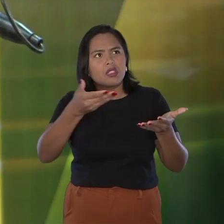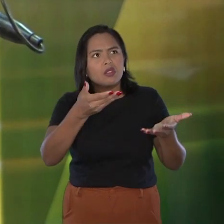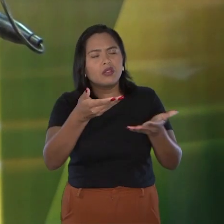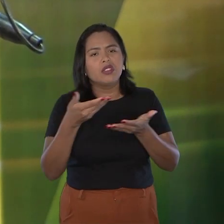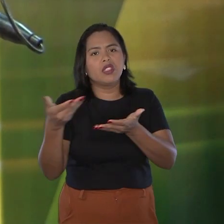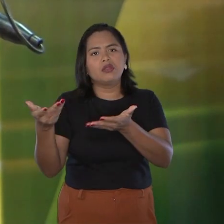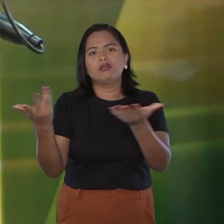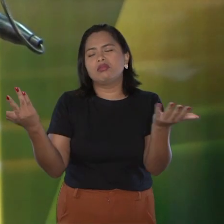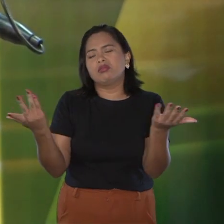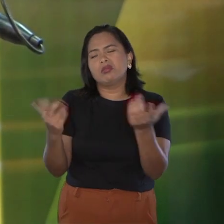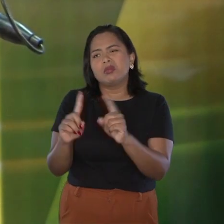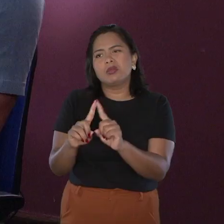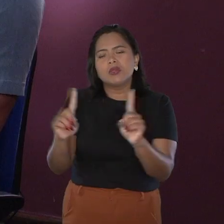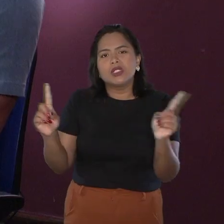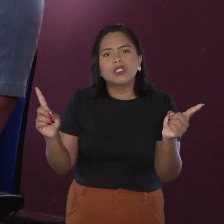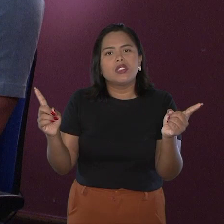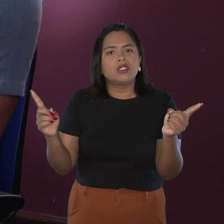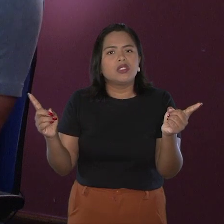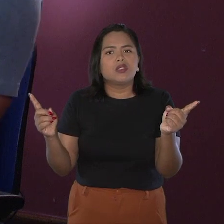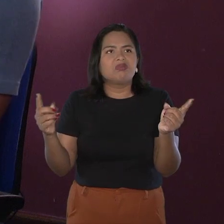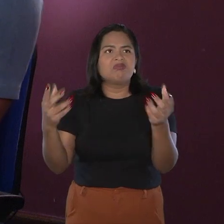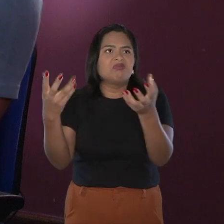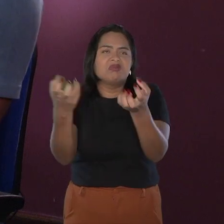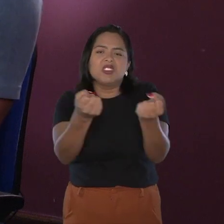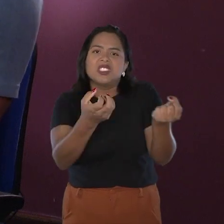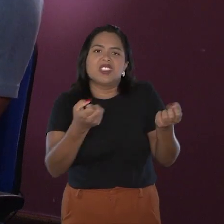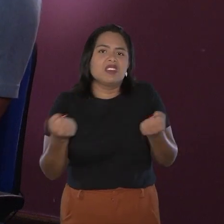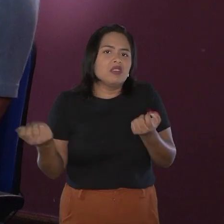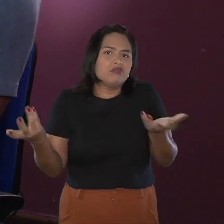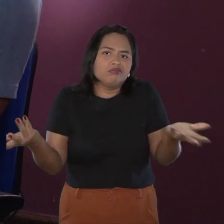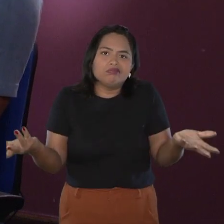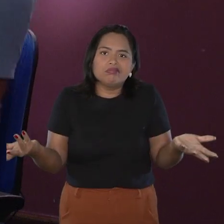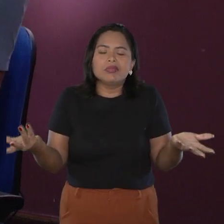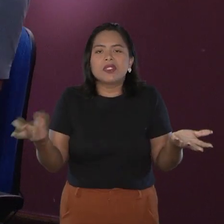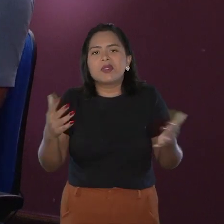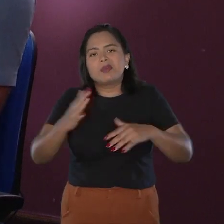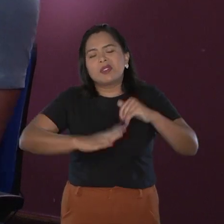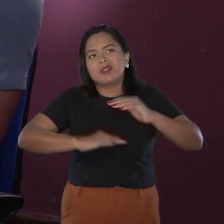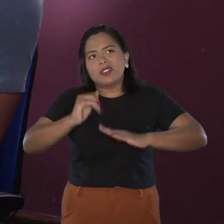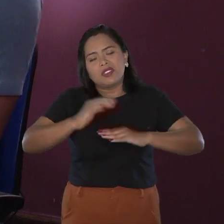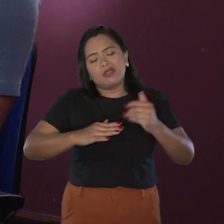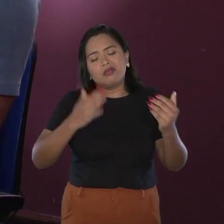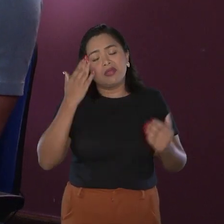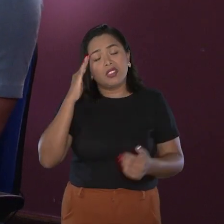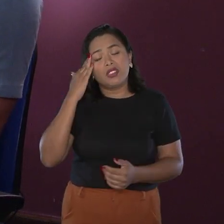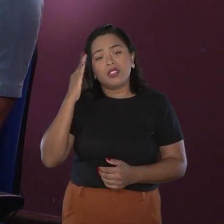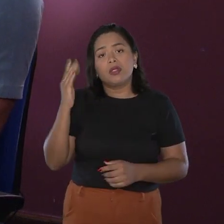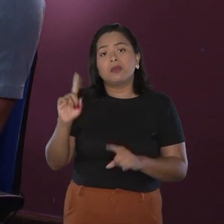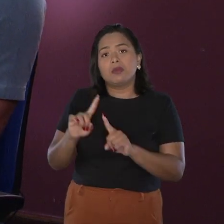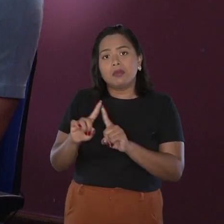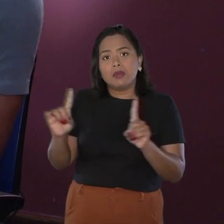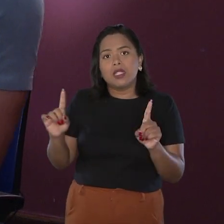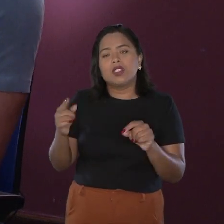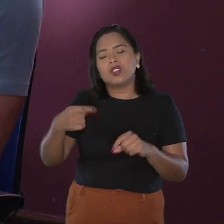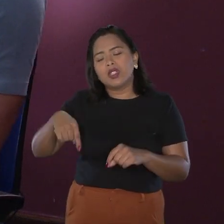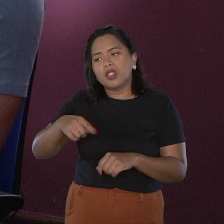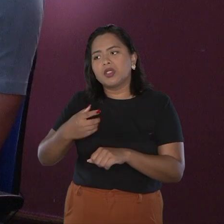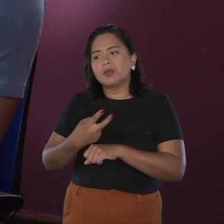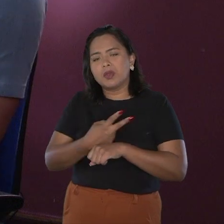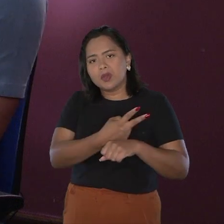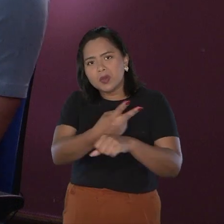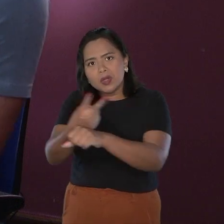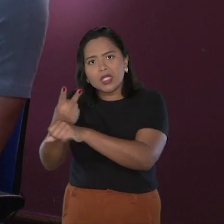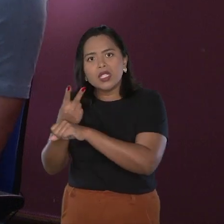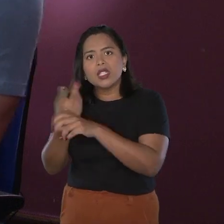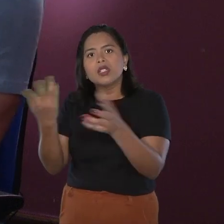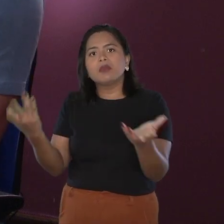por outros outras questões não houve aceite dessas pessoas esses profissionais então entendemos mas buscamos no